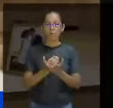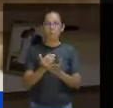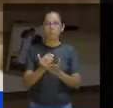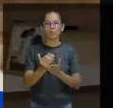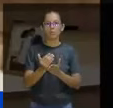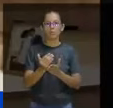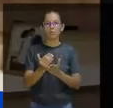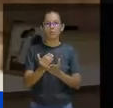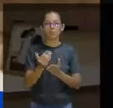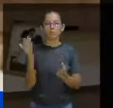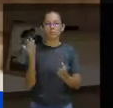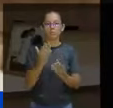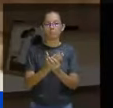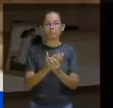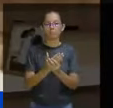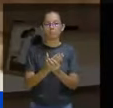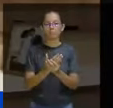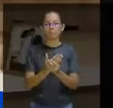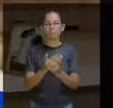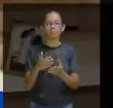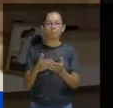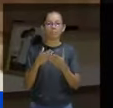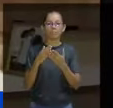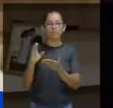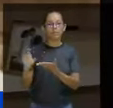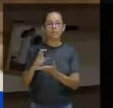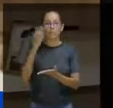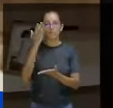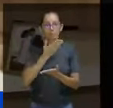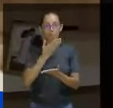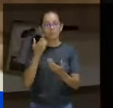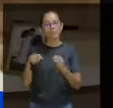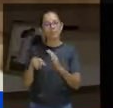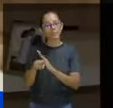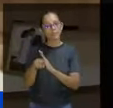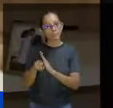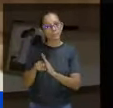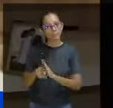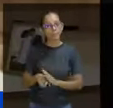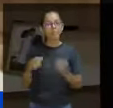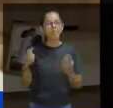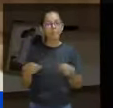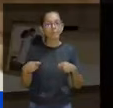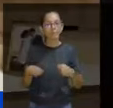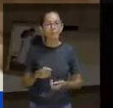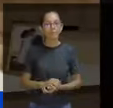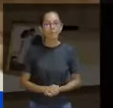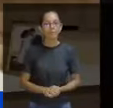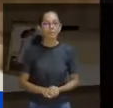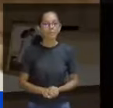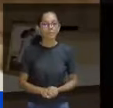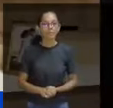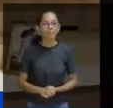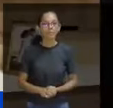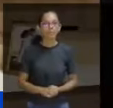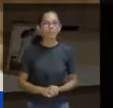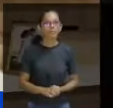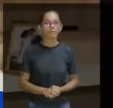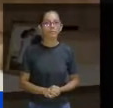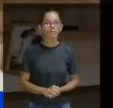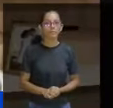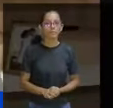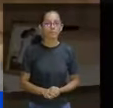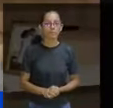contas, que foi distribuída para a 5ª Vara Civil sobre o número 24.527, do ano de